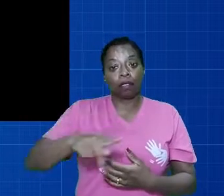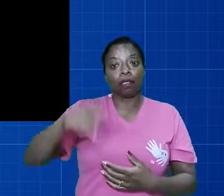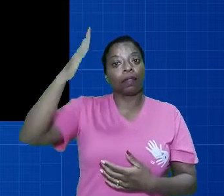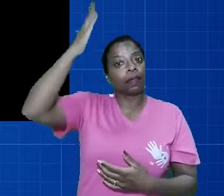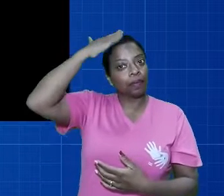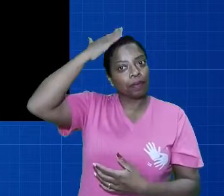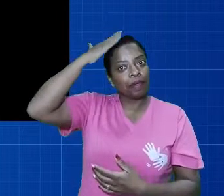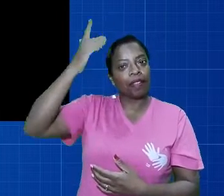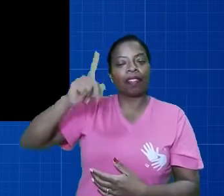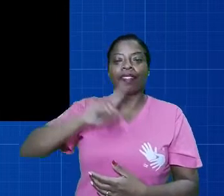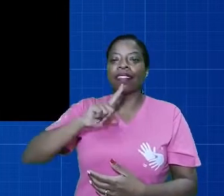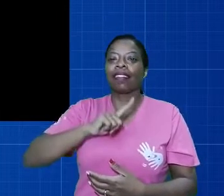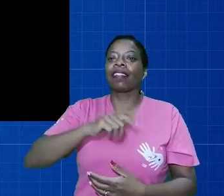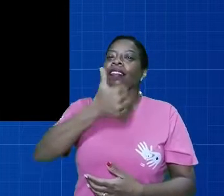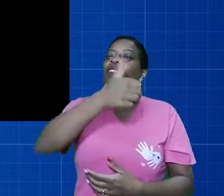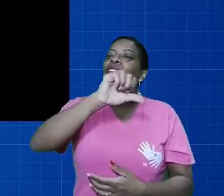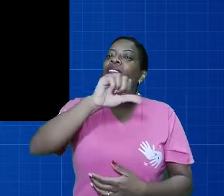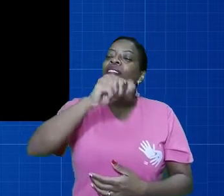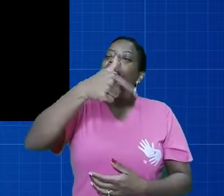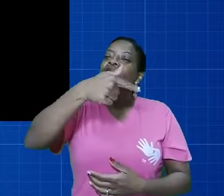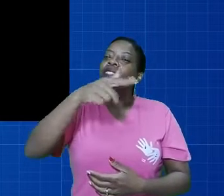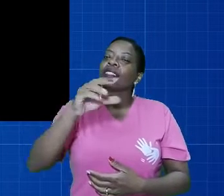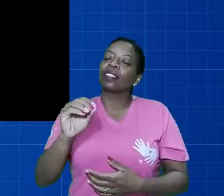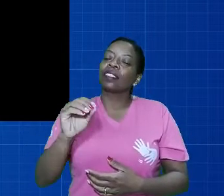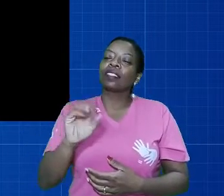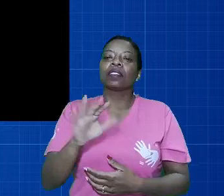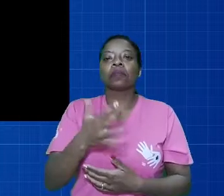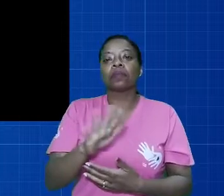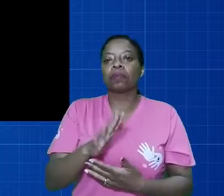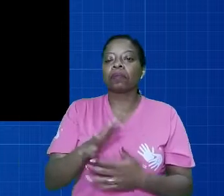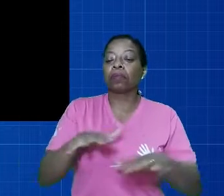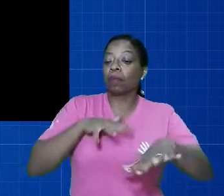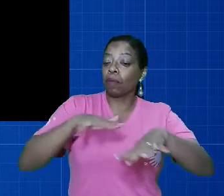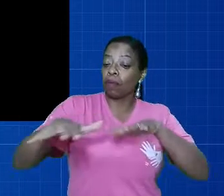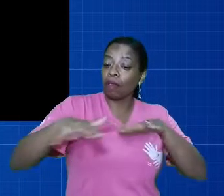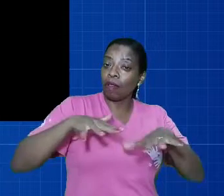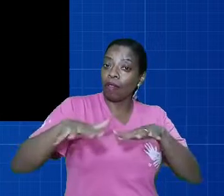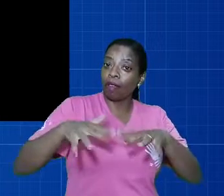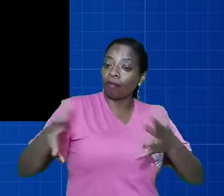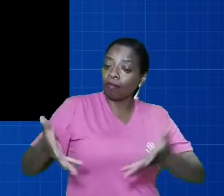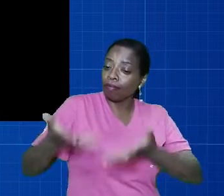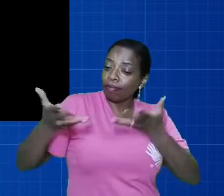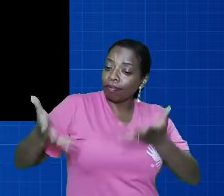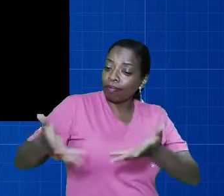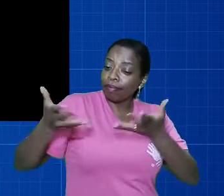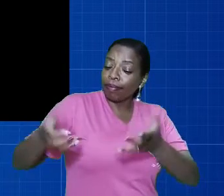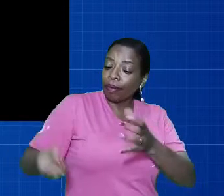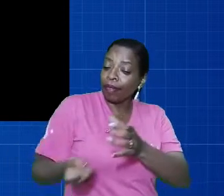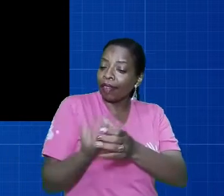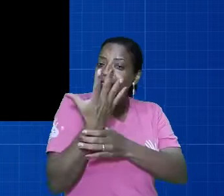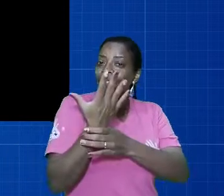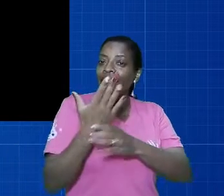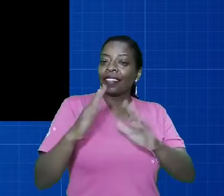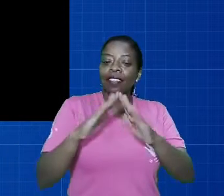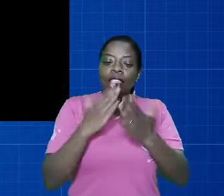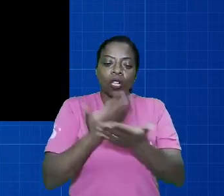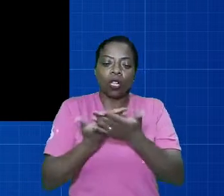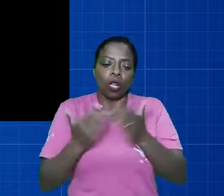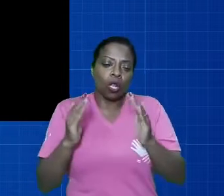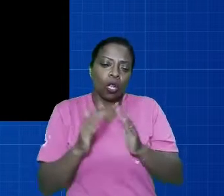70, um movimento incentivando a criação desses espaços chamados escolinhas de arte.